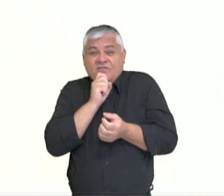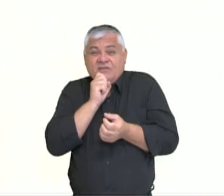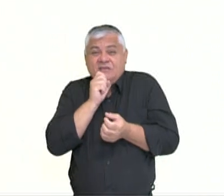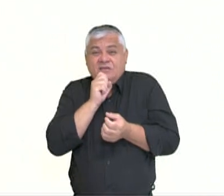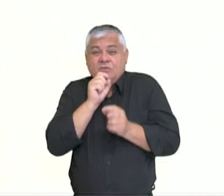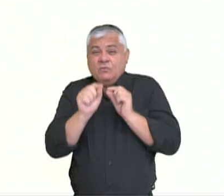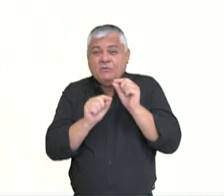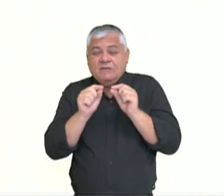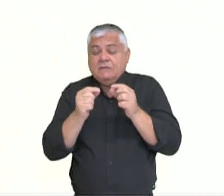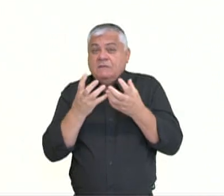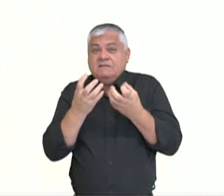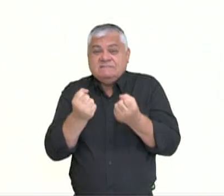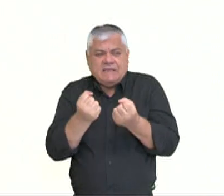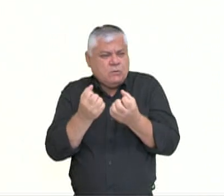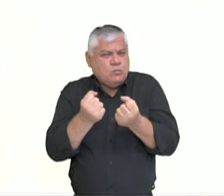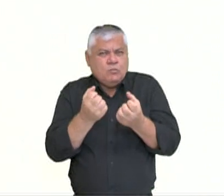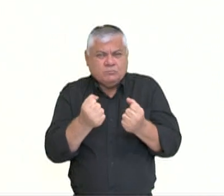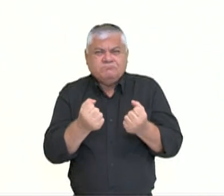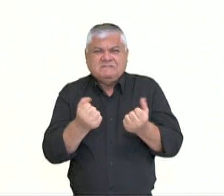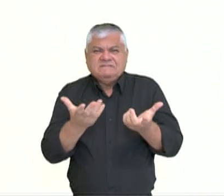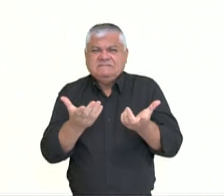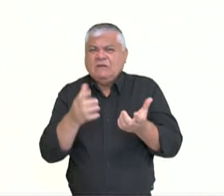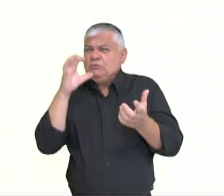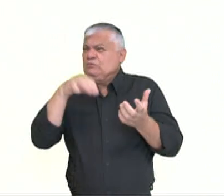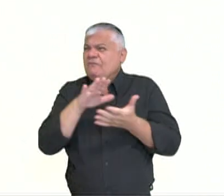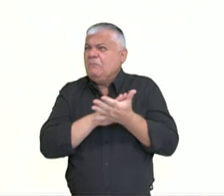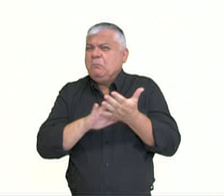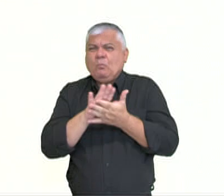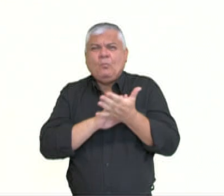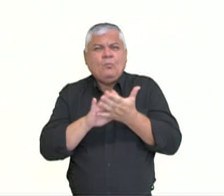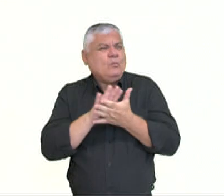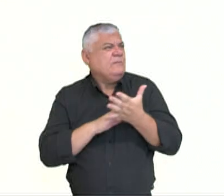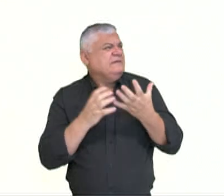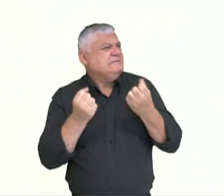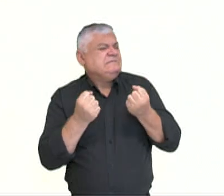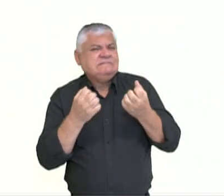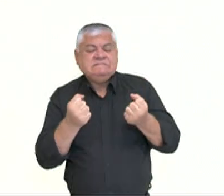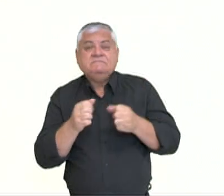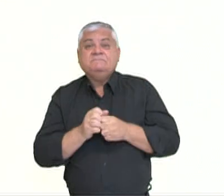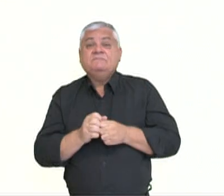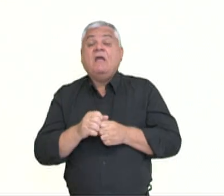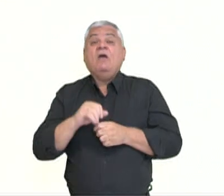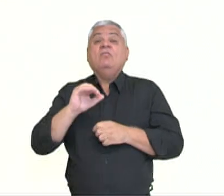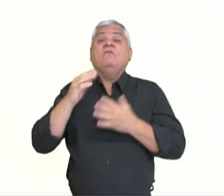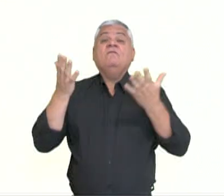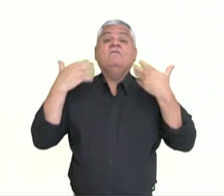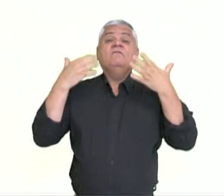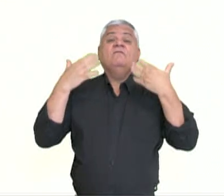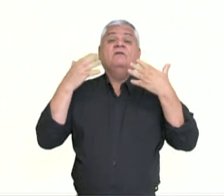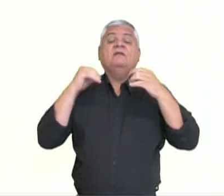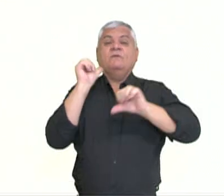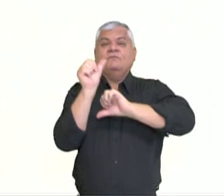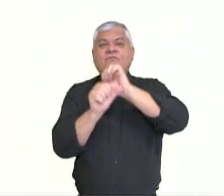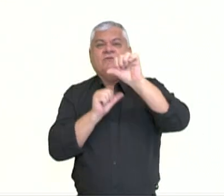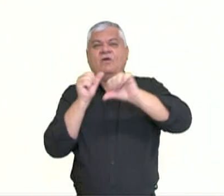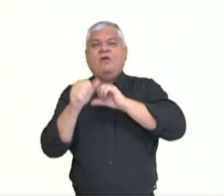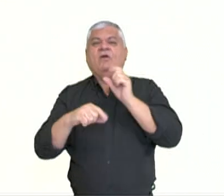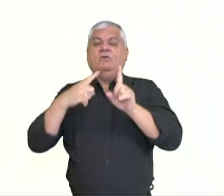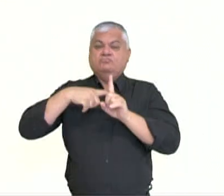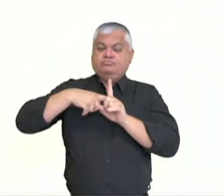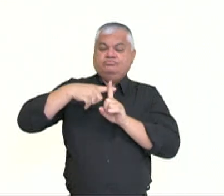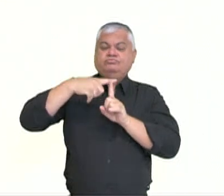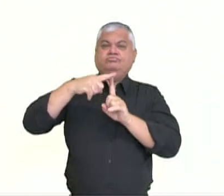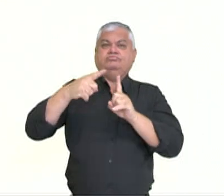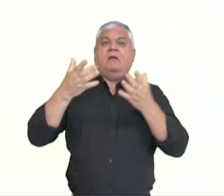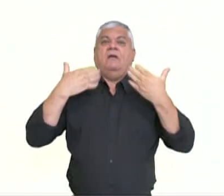tropical, frio e mais seco, né? Não tem chuva, chove muito menos, muito pouco, e no verão eu vou ter temperaturas mais